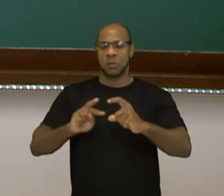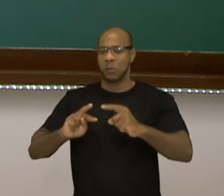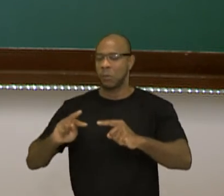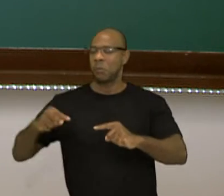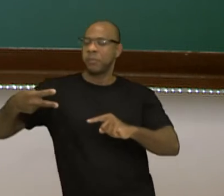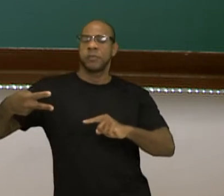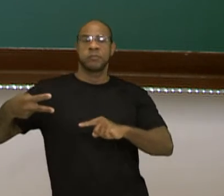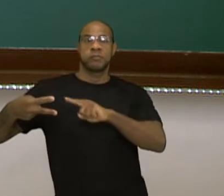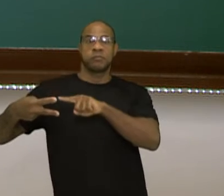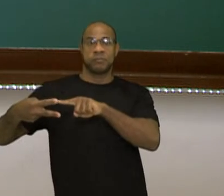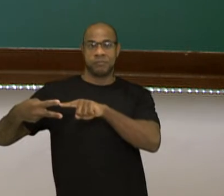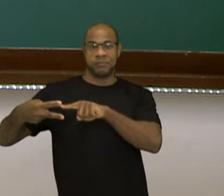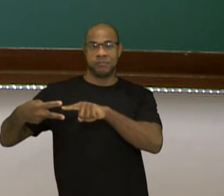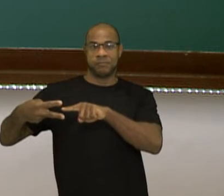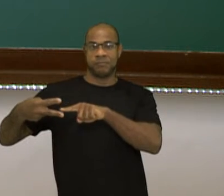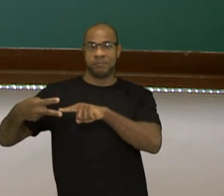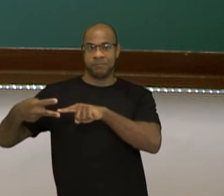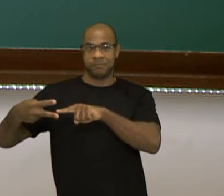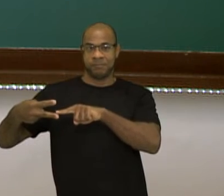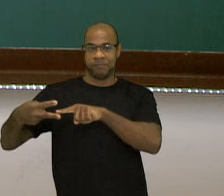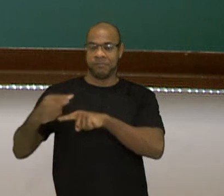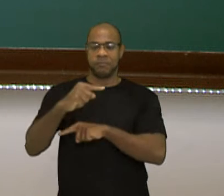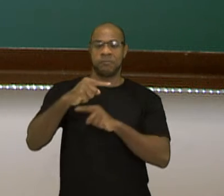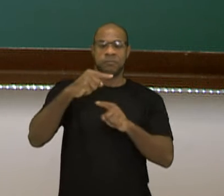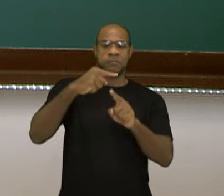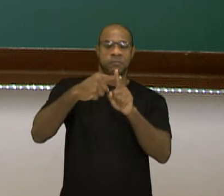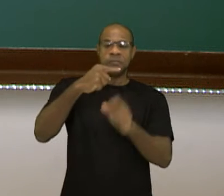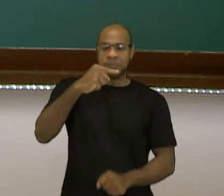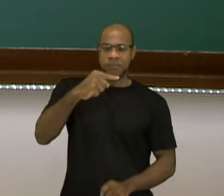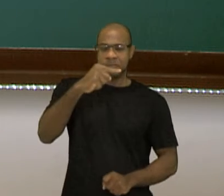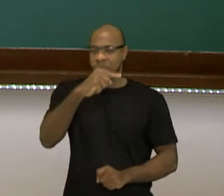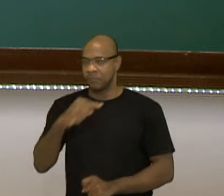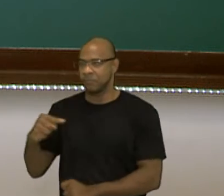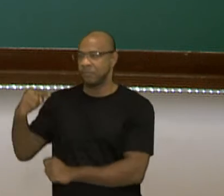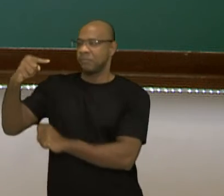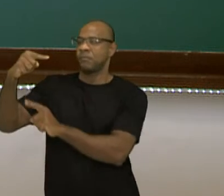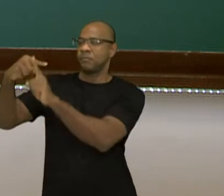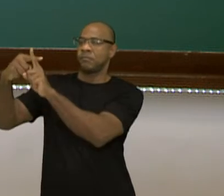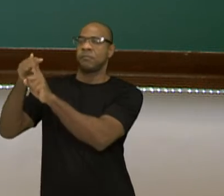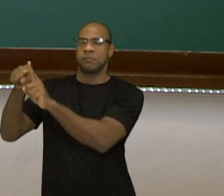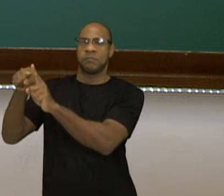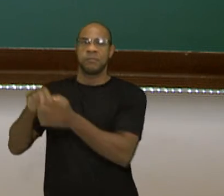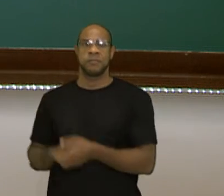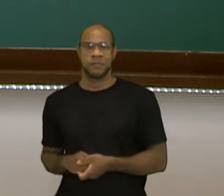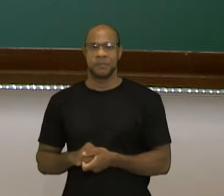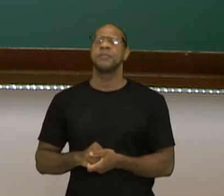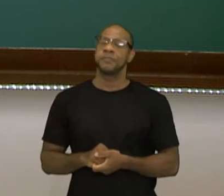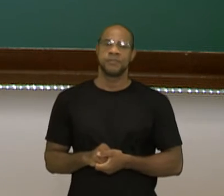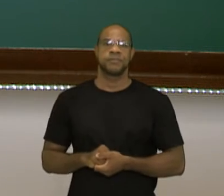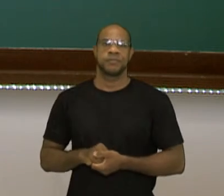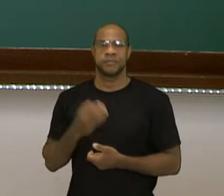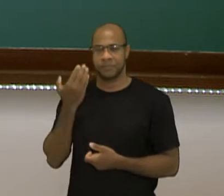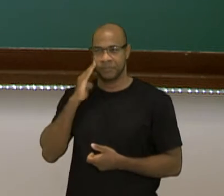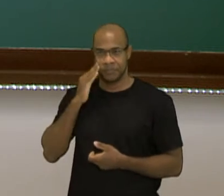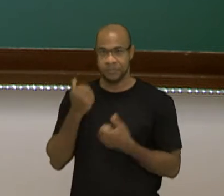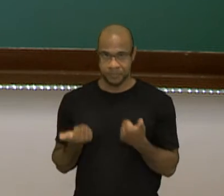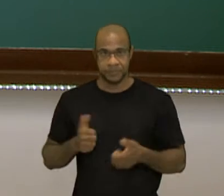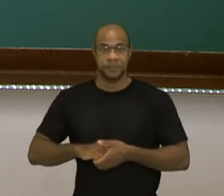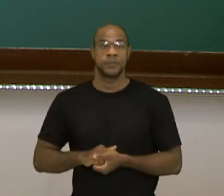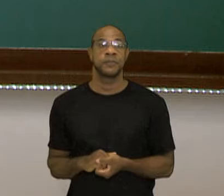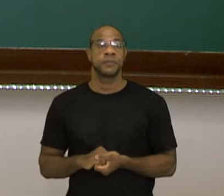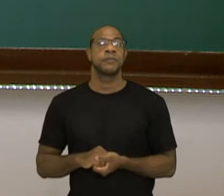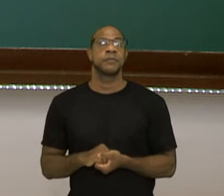em positivo e você consegue ver quantos fatores você precisa colocar nessa multiplicação para resolver a potência,